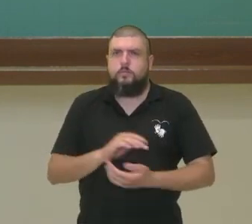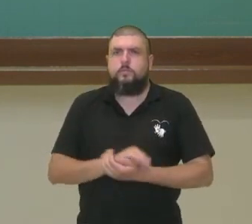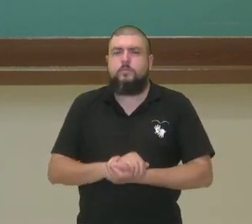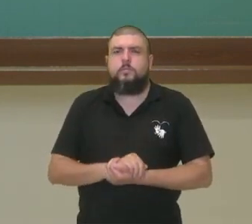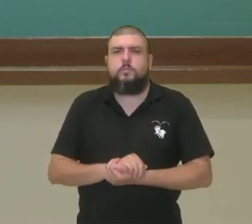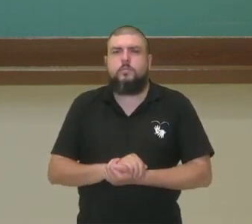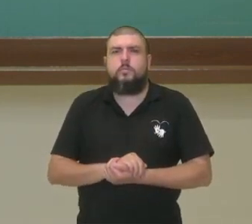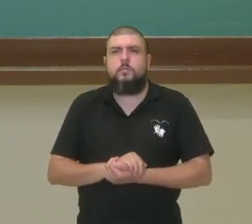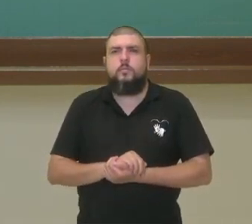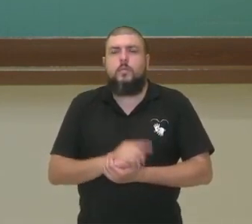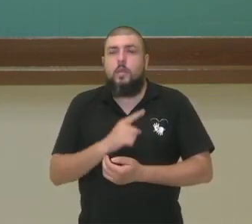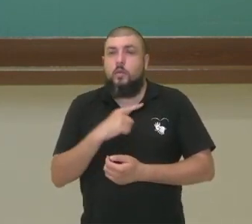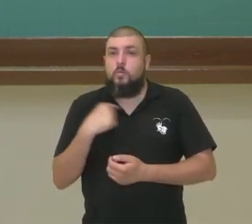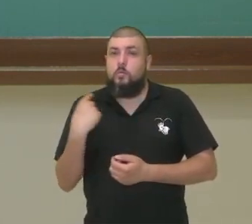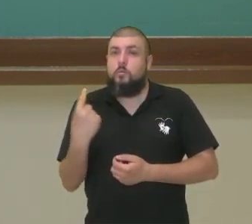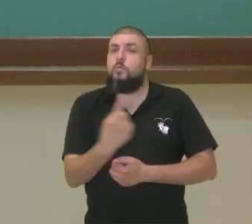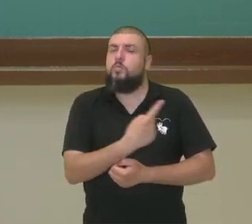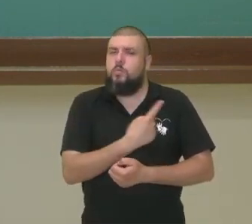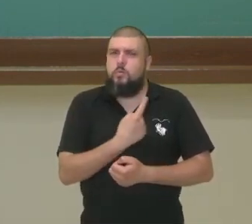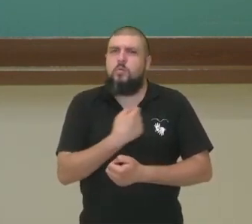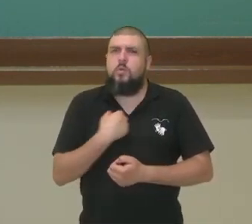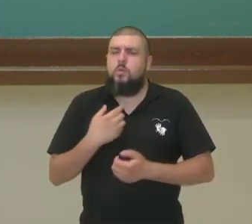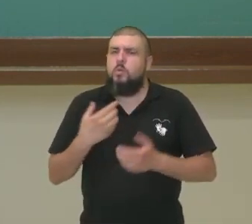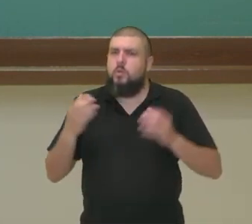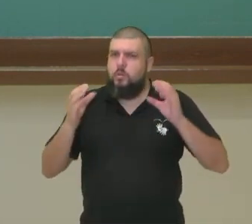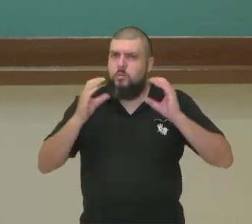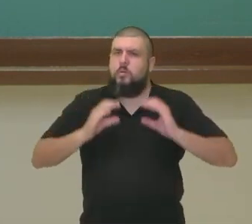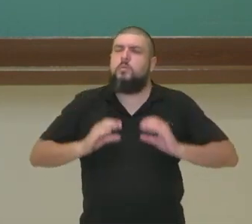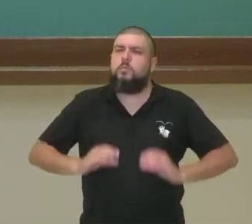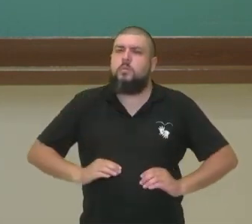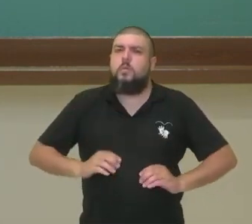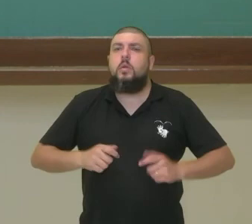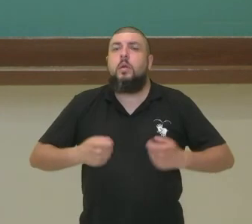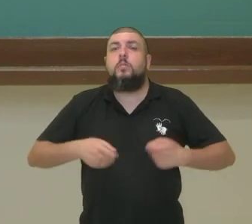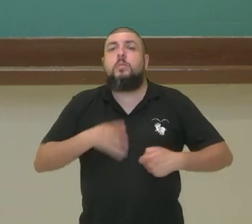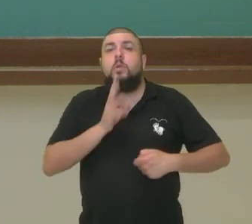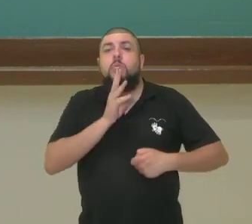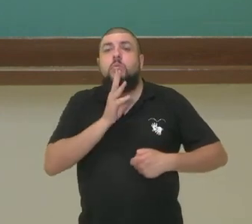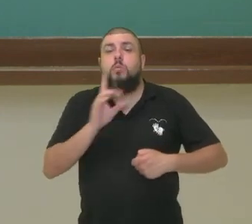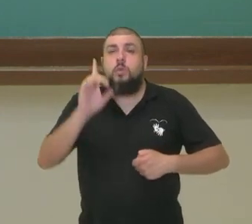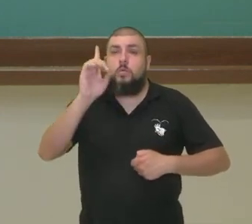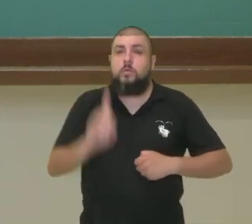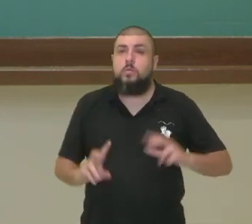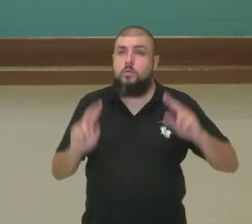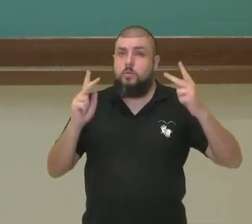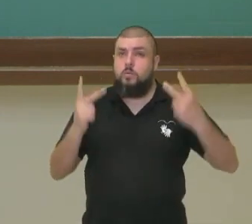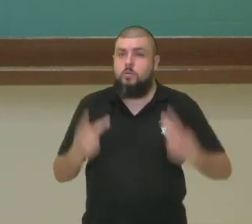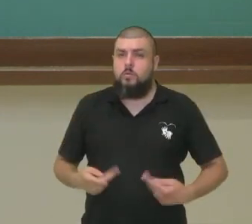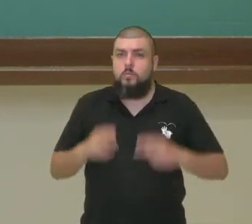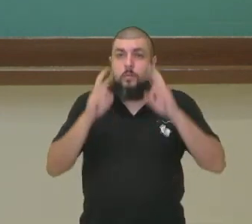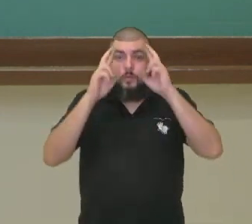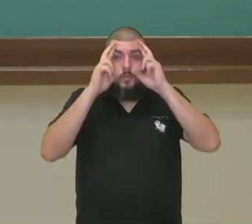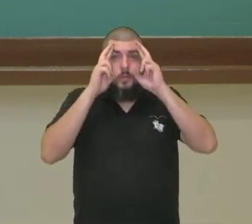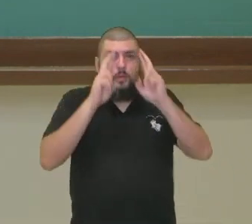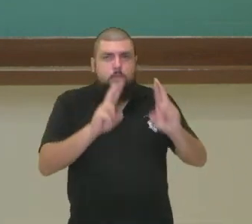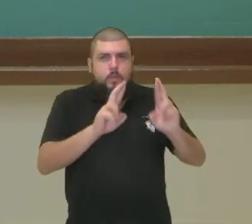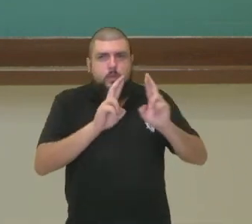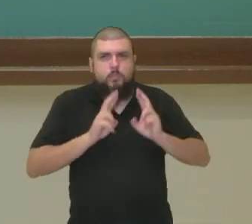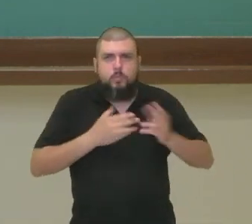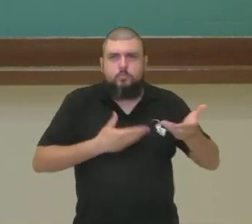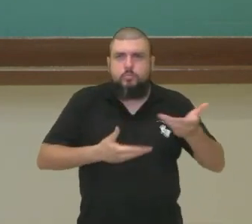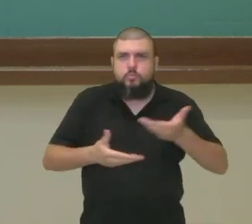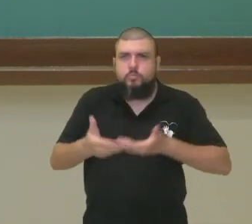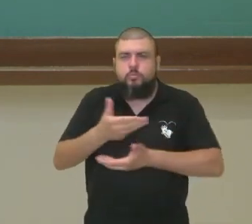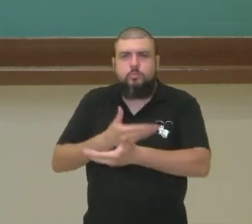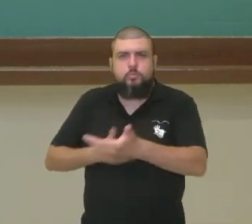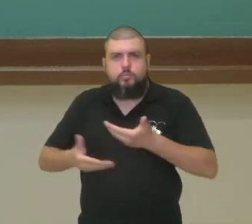nós, de alguma forma, devemos, como cidadãos, conhecer os direitos humanos, respeitar e promover os direitos humanos. Afinal de